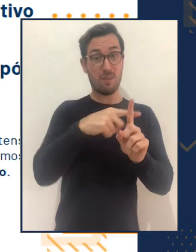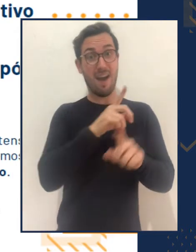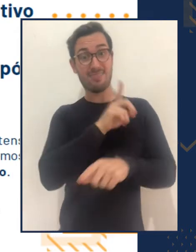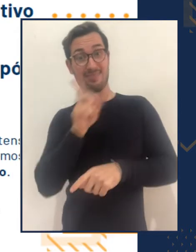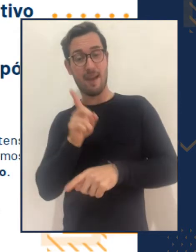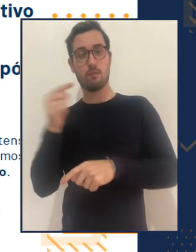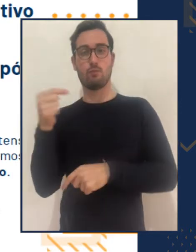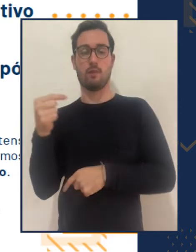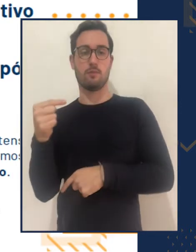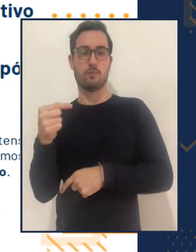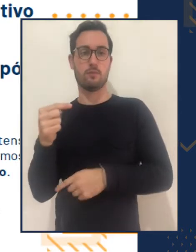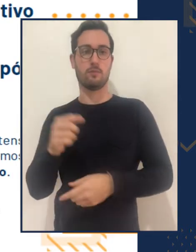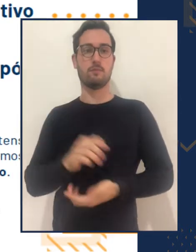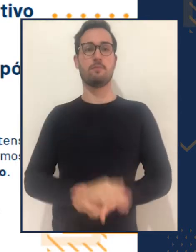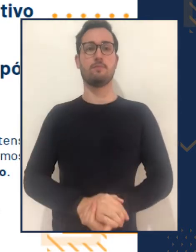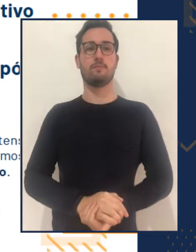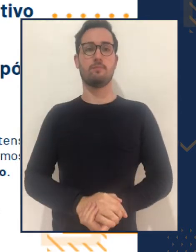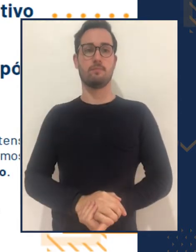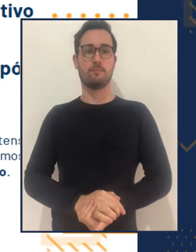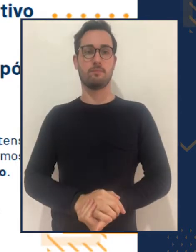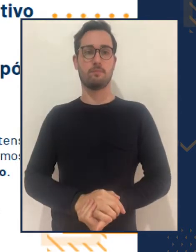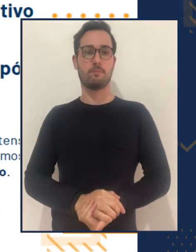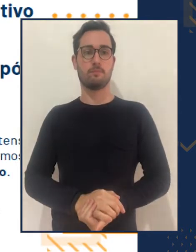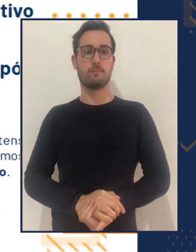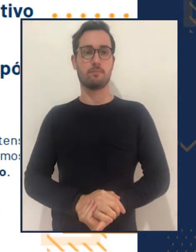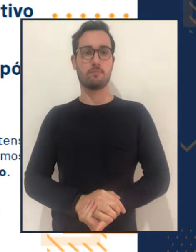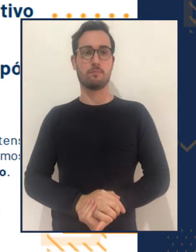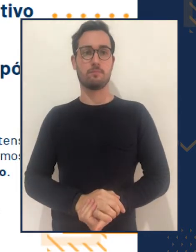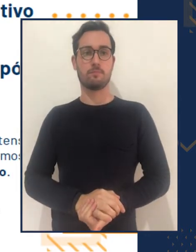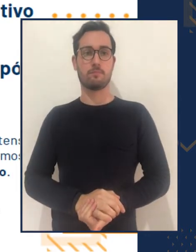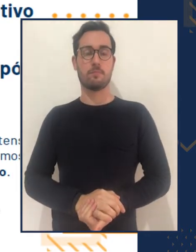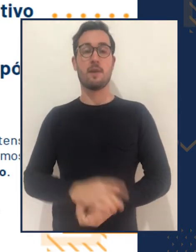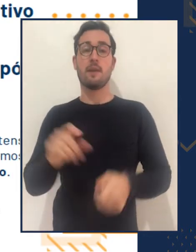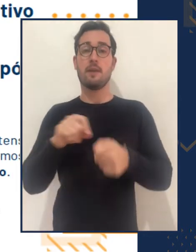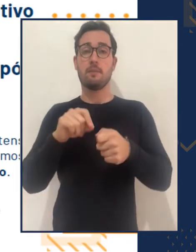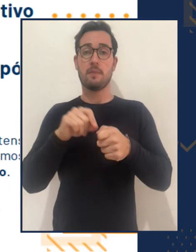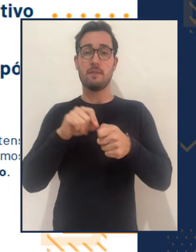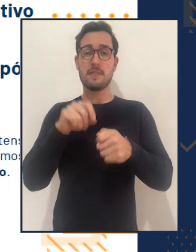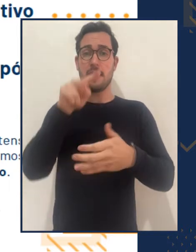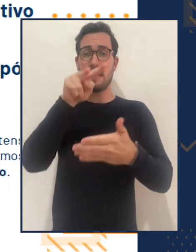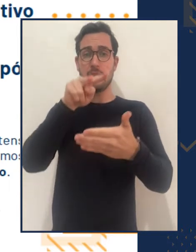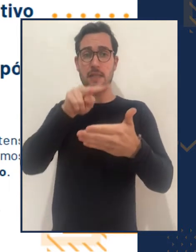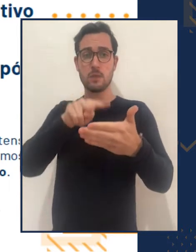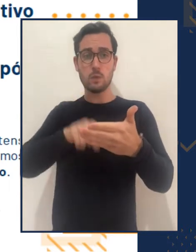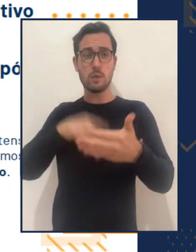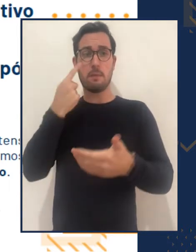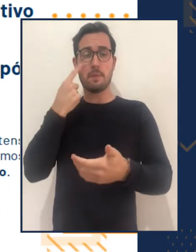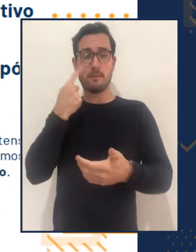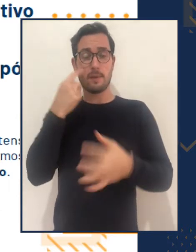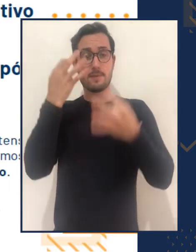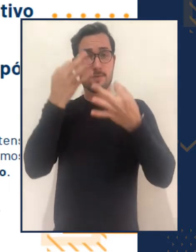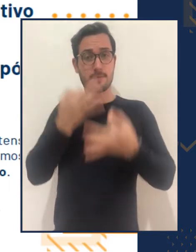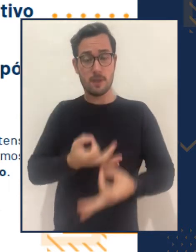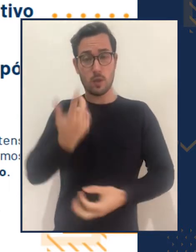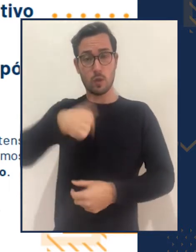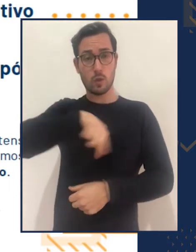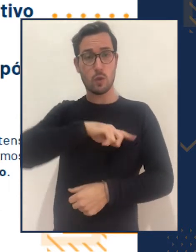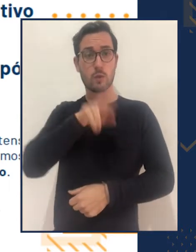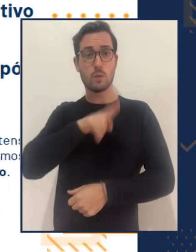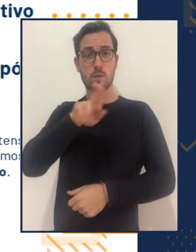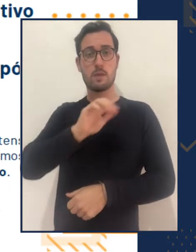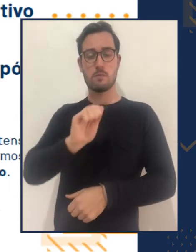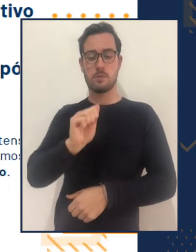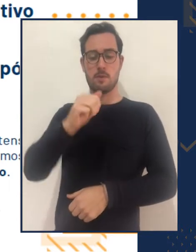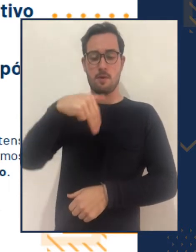o polo negativo, que é o que geralmente a gente adota, sentido convencional. E para fazer a medição de corrente no circuito, a